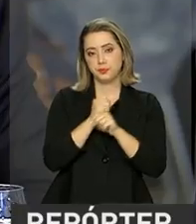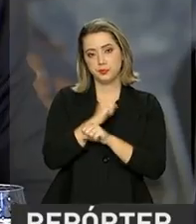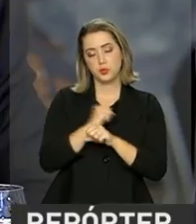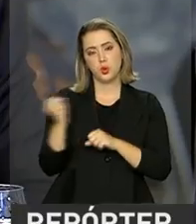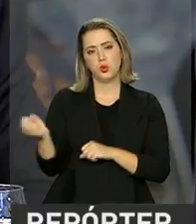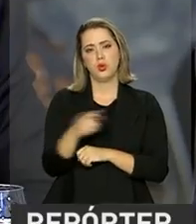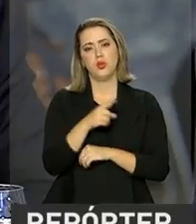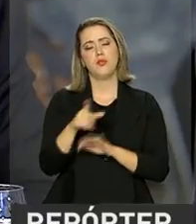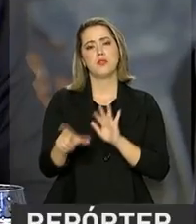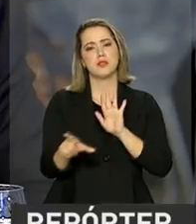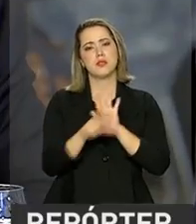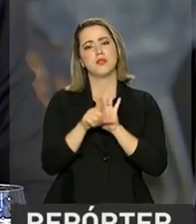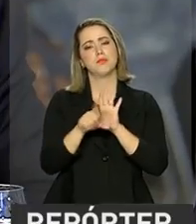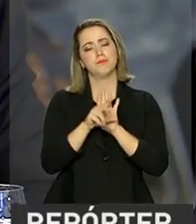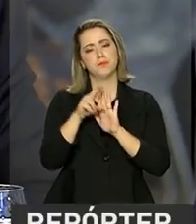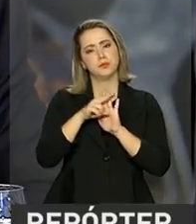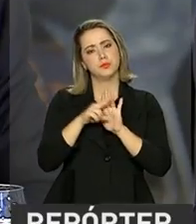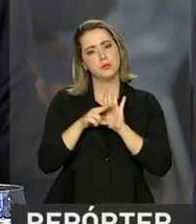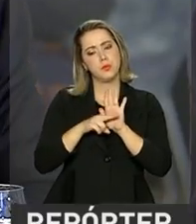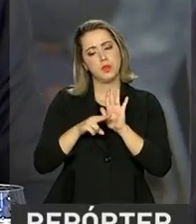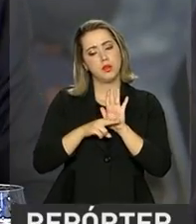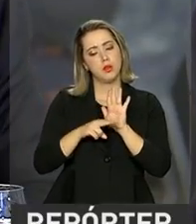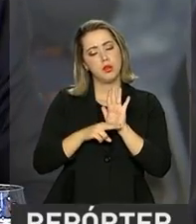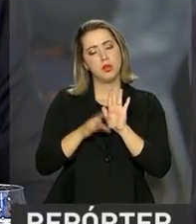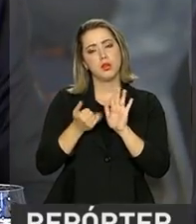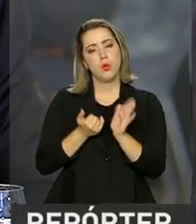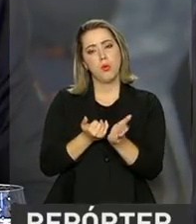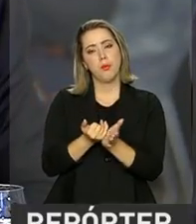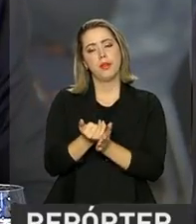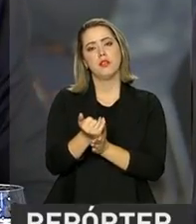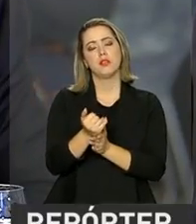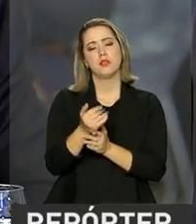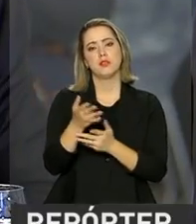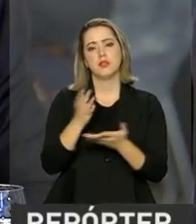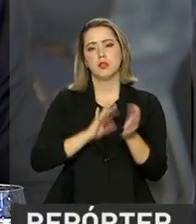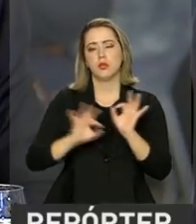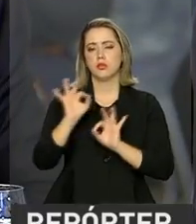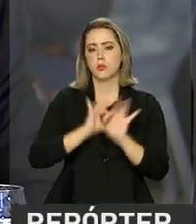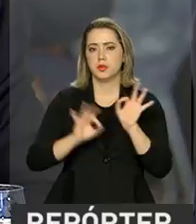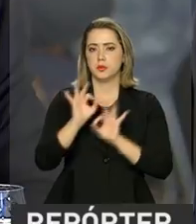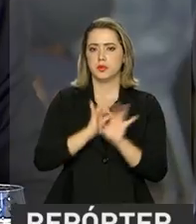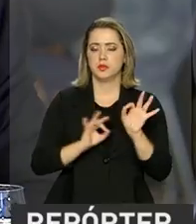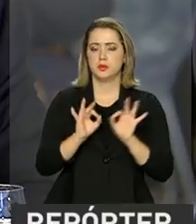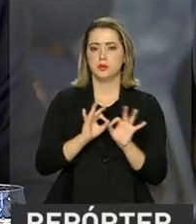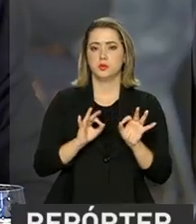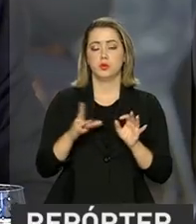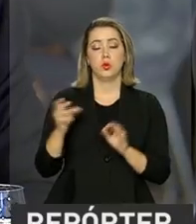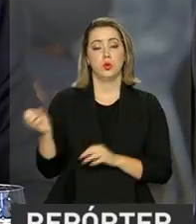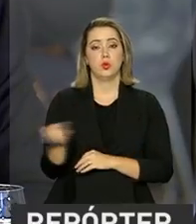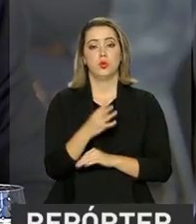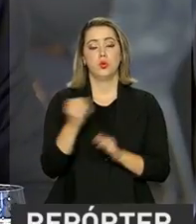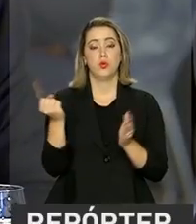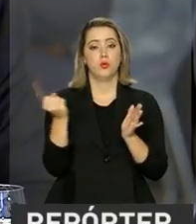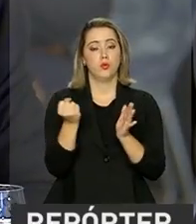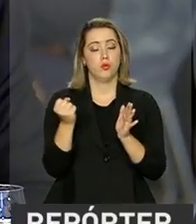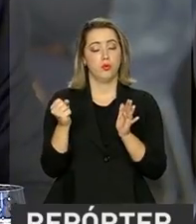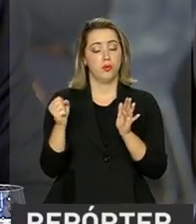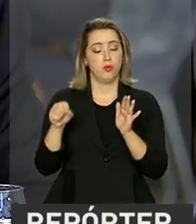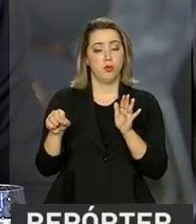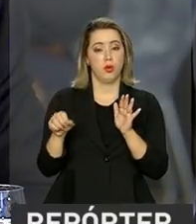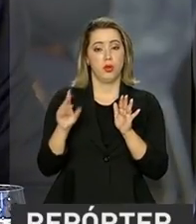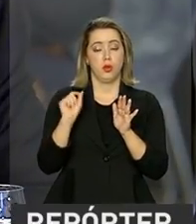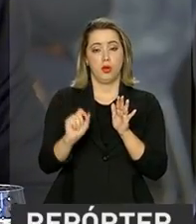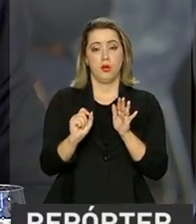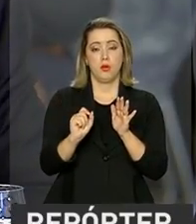regulatórios normativos que estão em fácil em fase de conclusão um novo marco regulatório para mineração